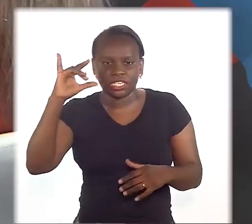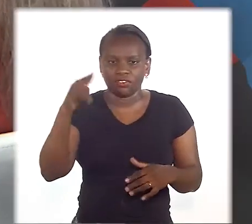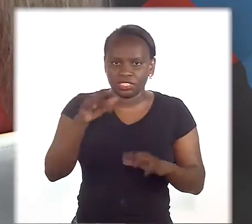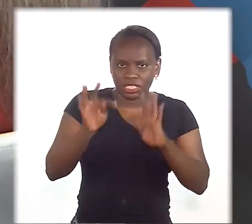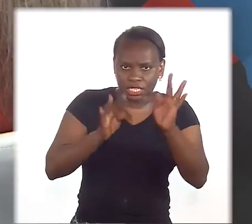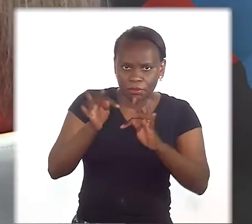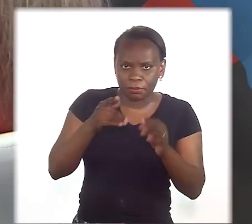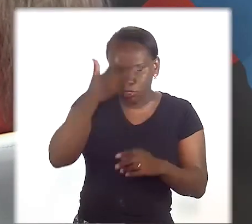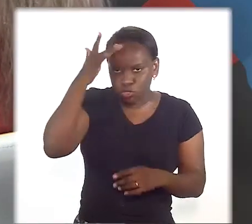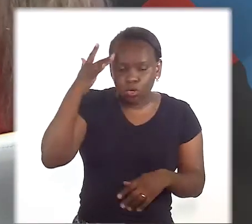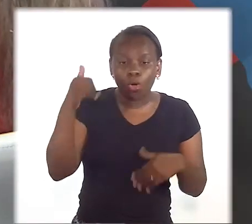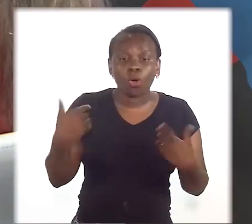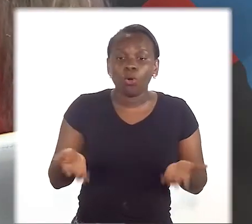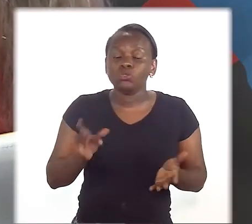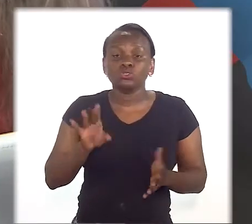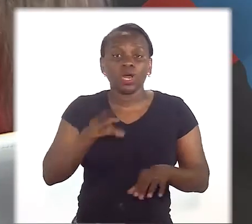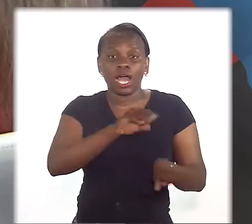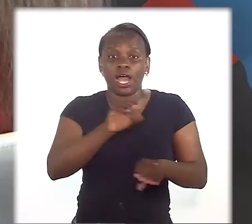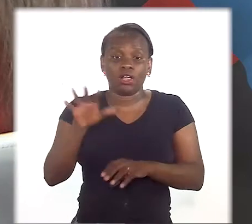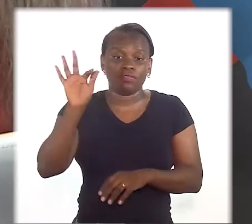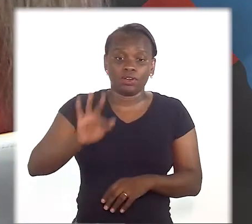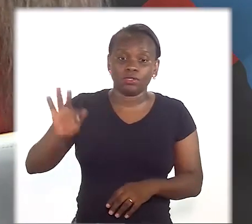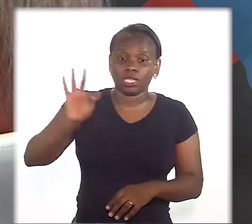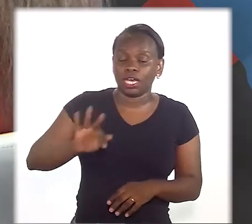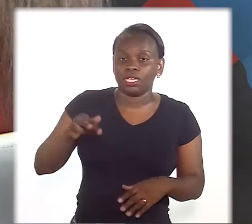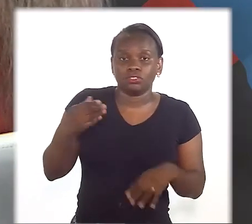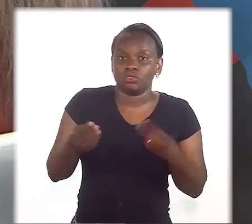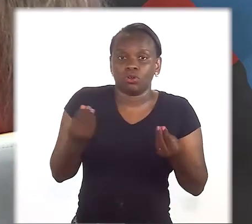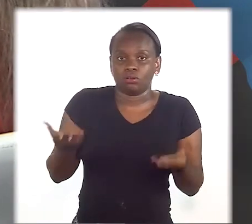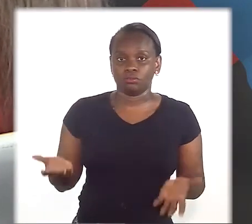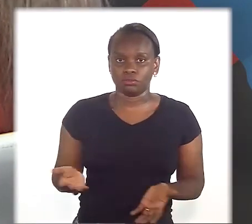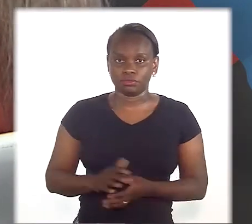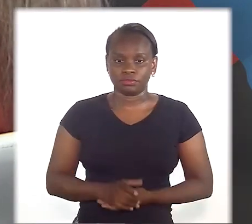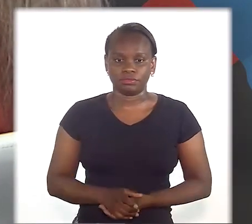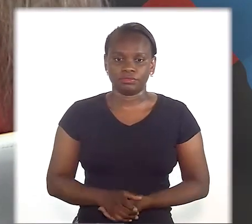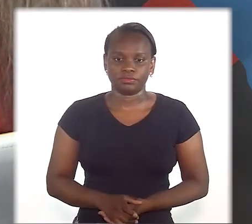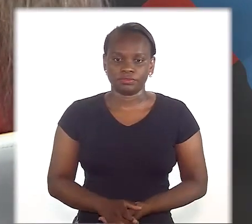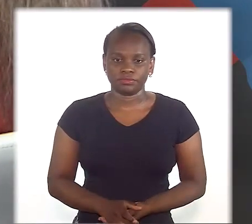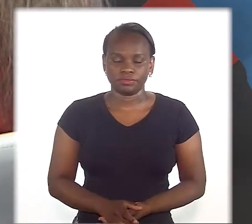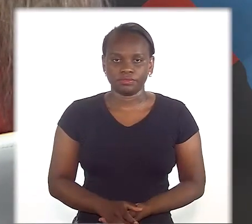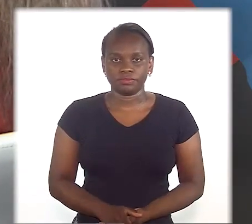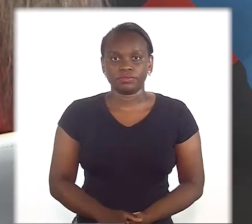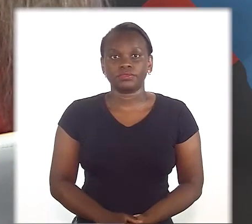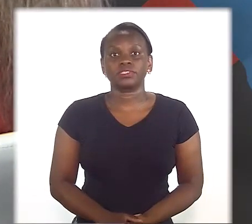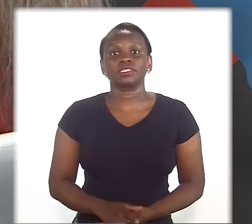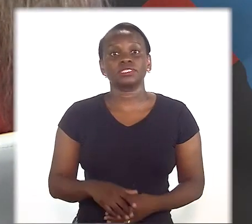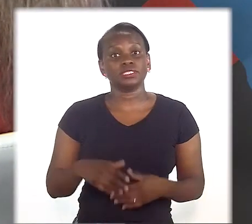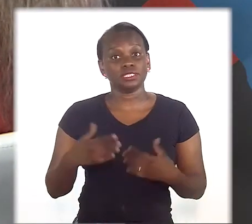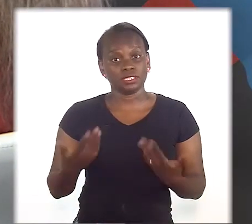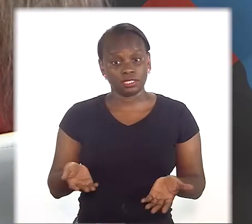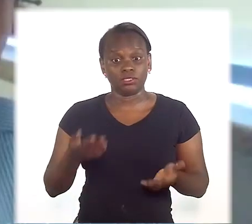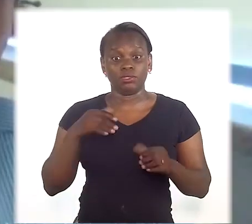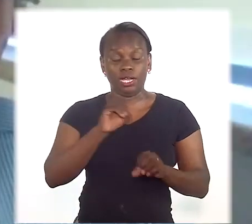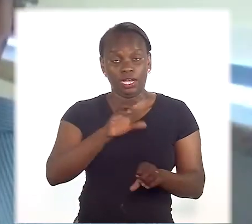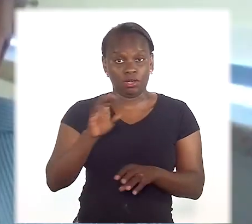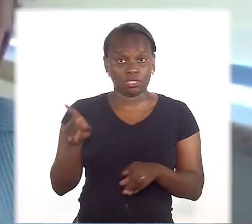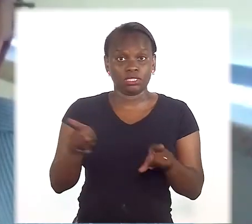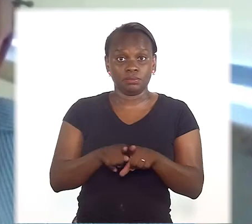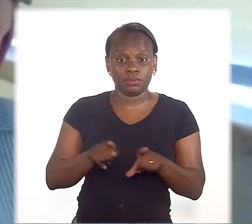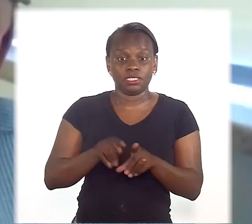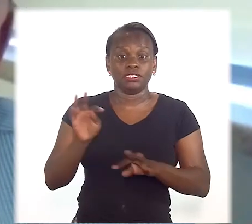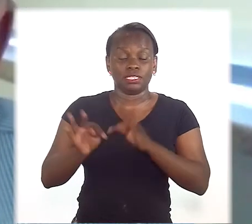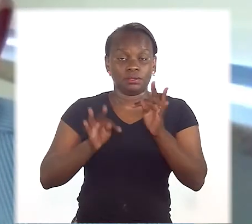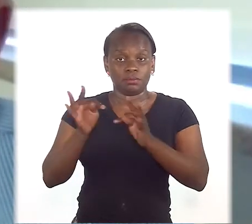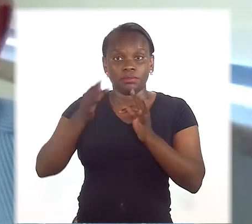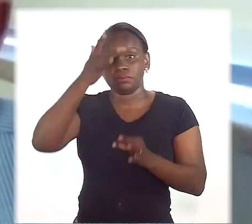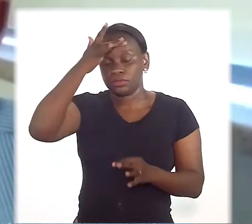Você trata pessoas ou você só dá aula em faculdade? Como é que funciona? Além de aulas, eu